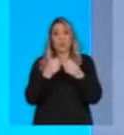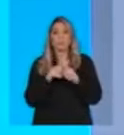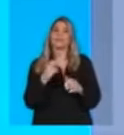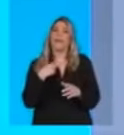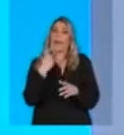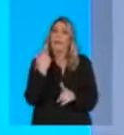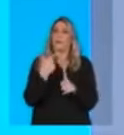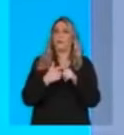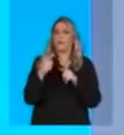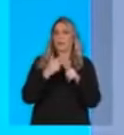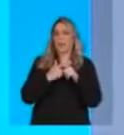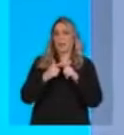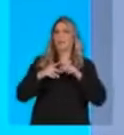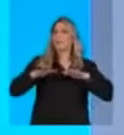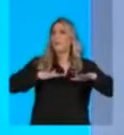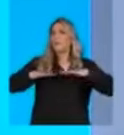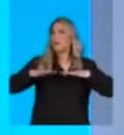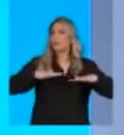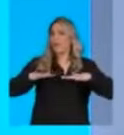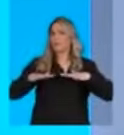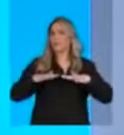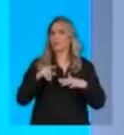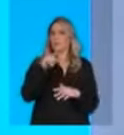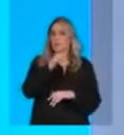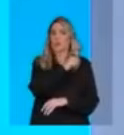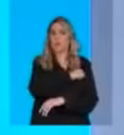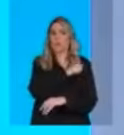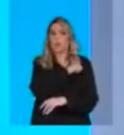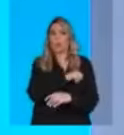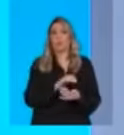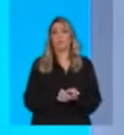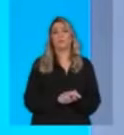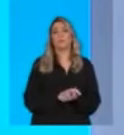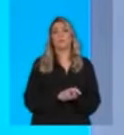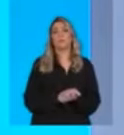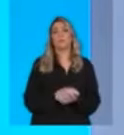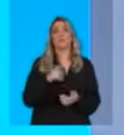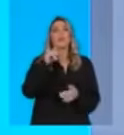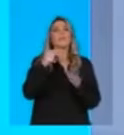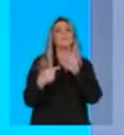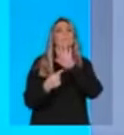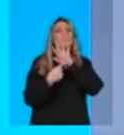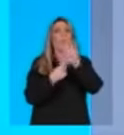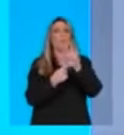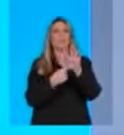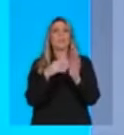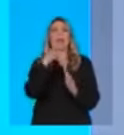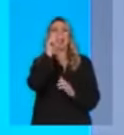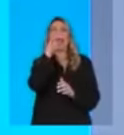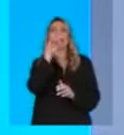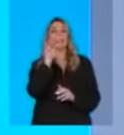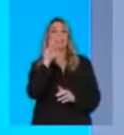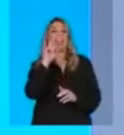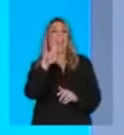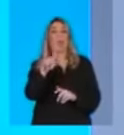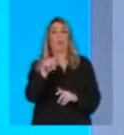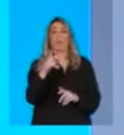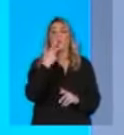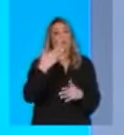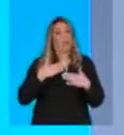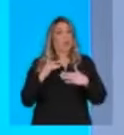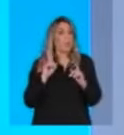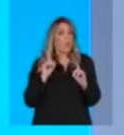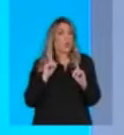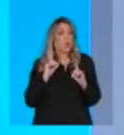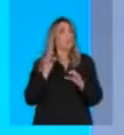problema da mobilidade do Rio de Janeiro formam formaram na verdade indícios de cartel quem tá dizendo isso não foi eu quem tá dizendo isso é o